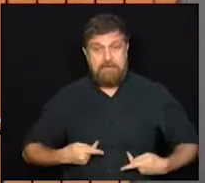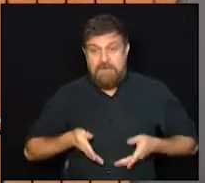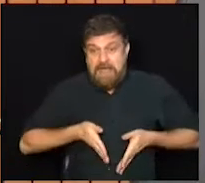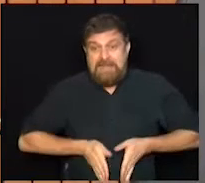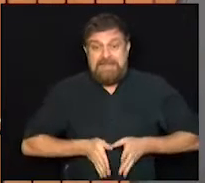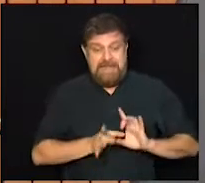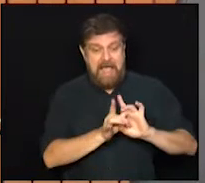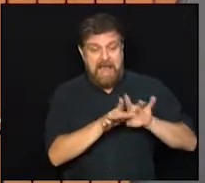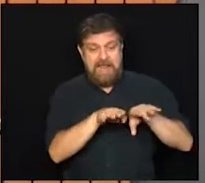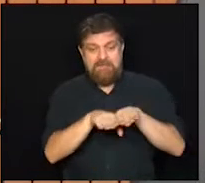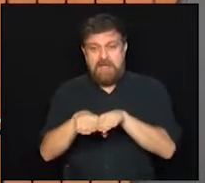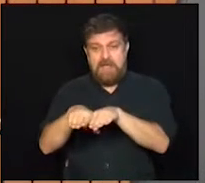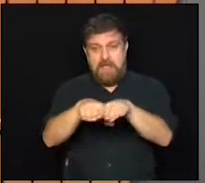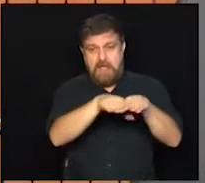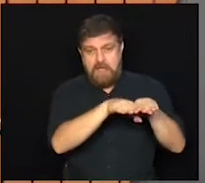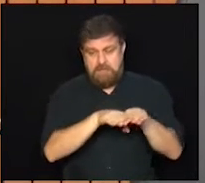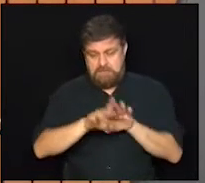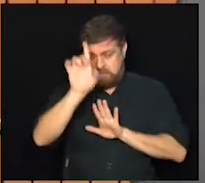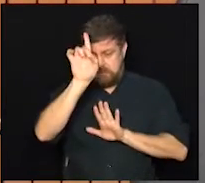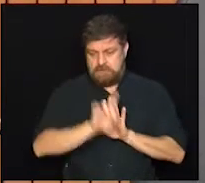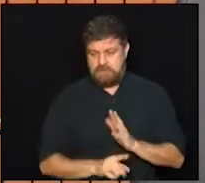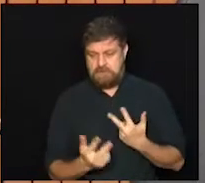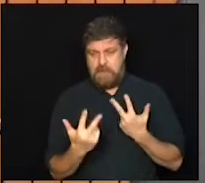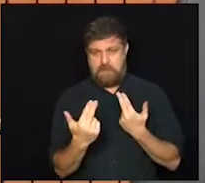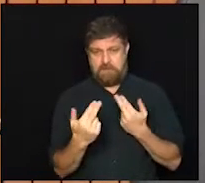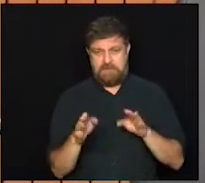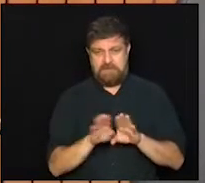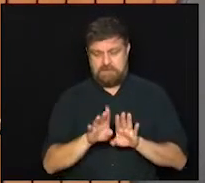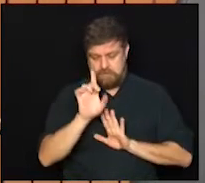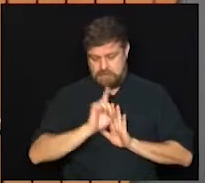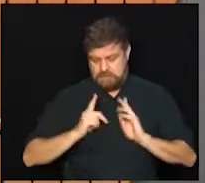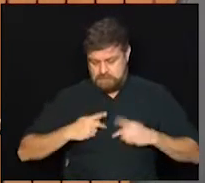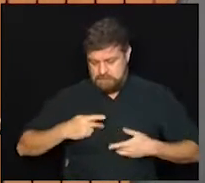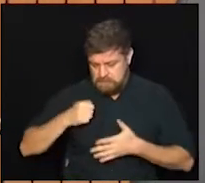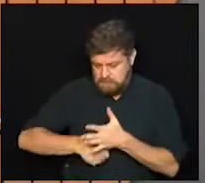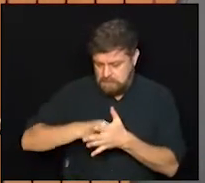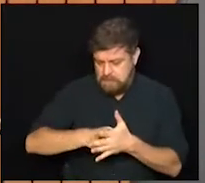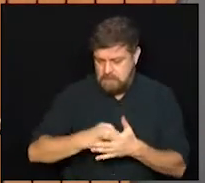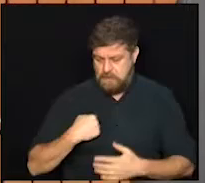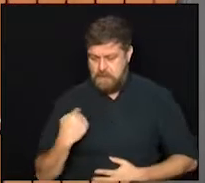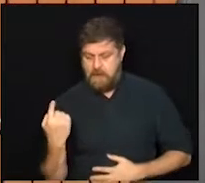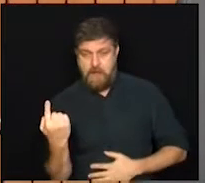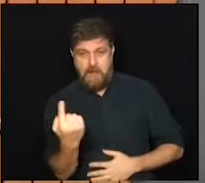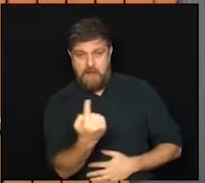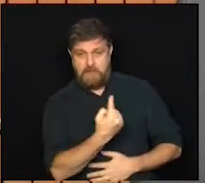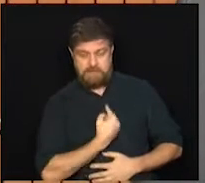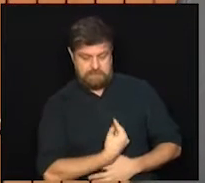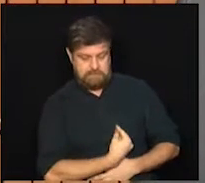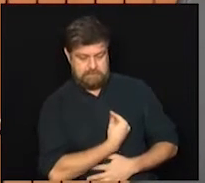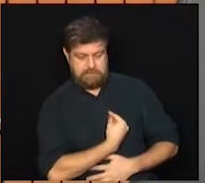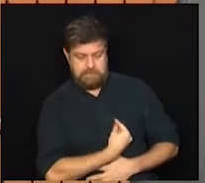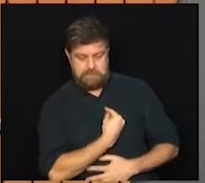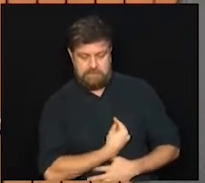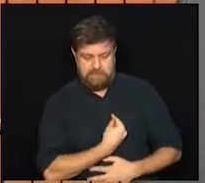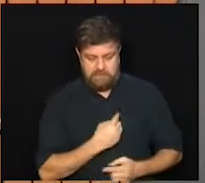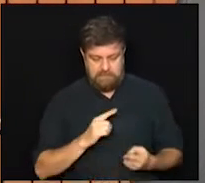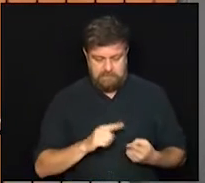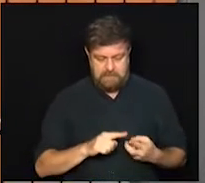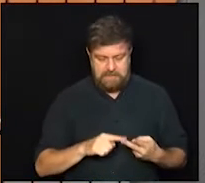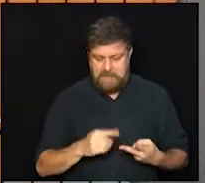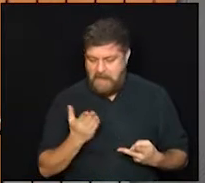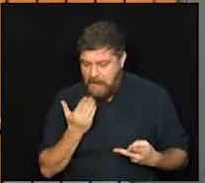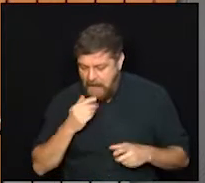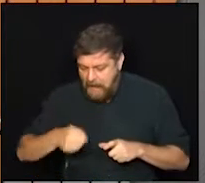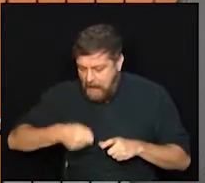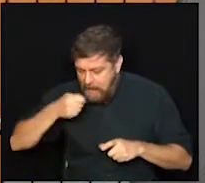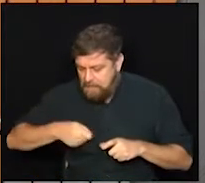e iguais em dignidade e direitos. Defender os direitos humanos é defender que todos nós possamos viver, nos alimentar, ter um lugar para